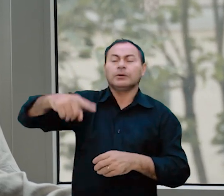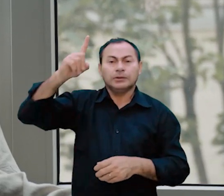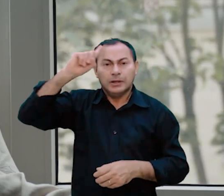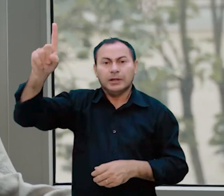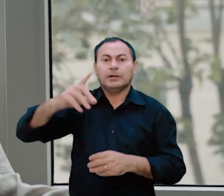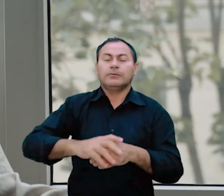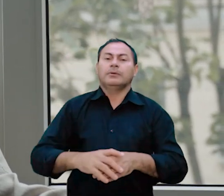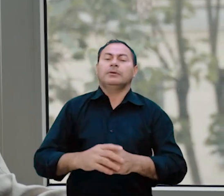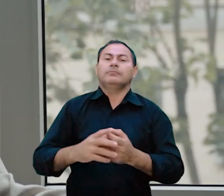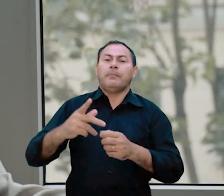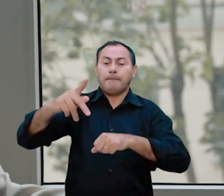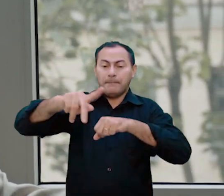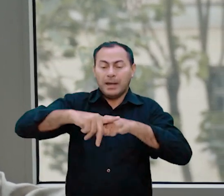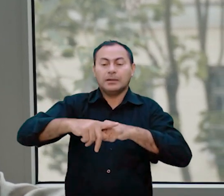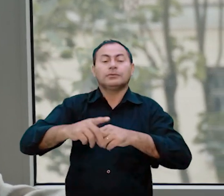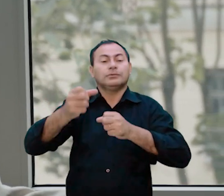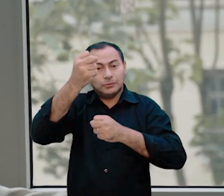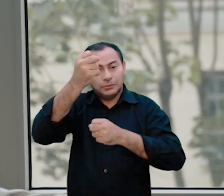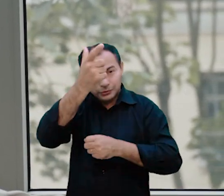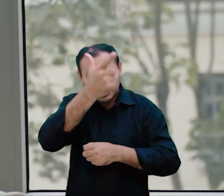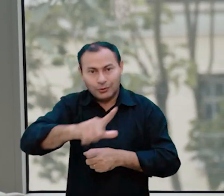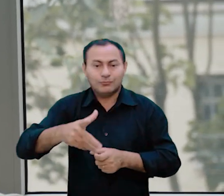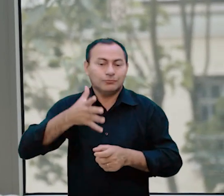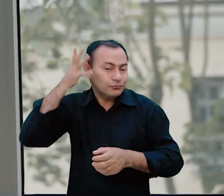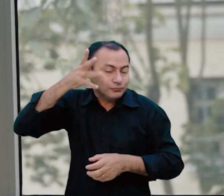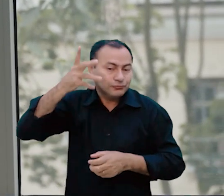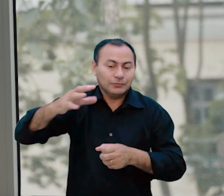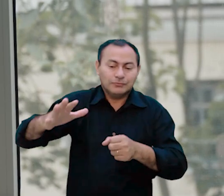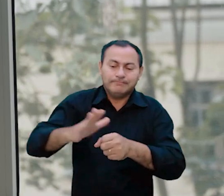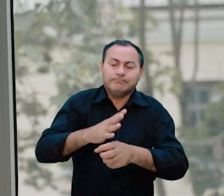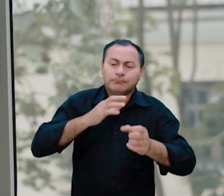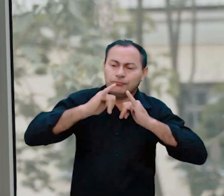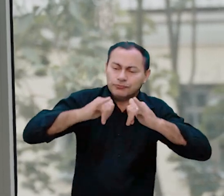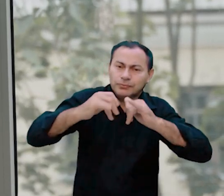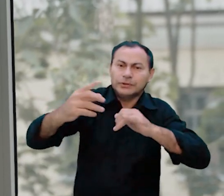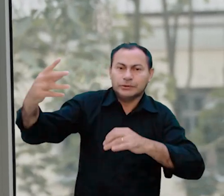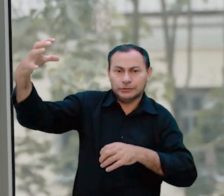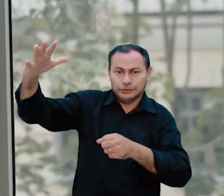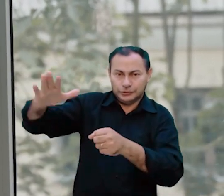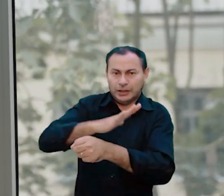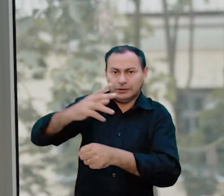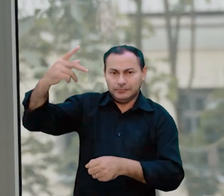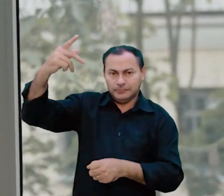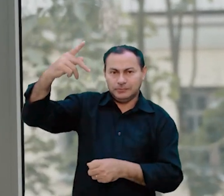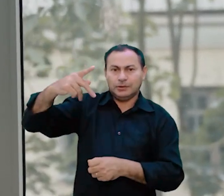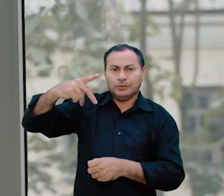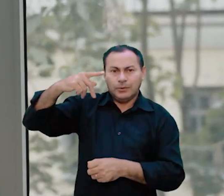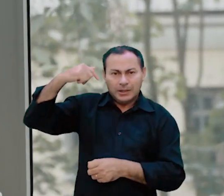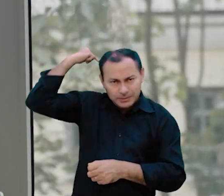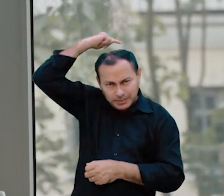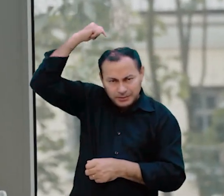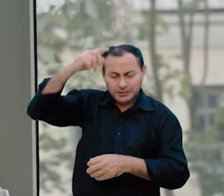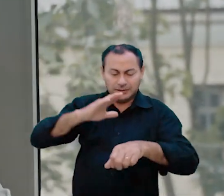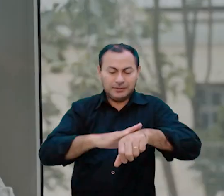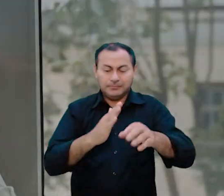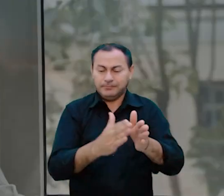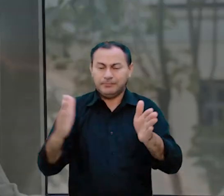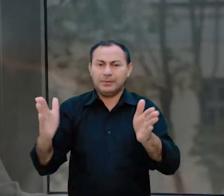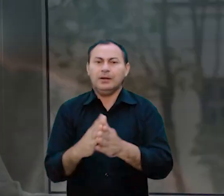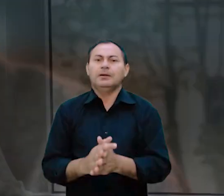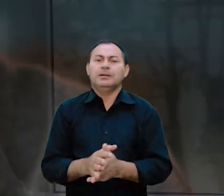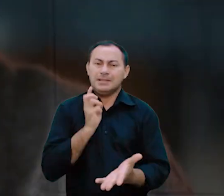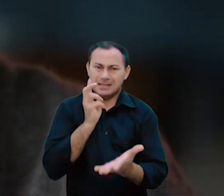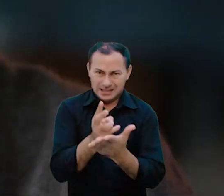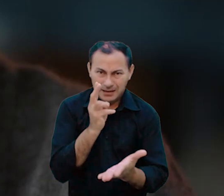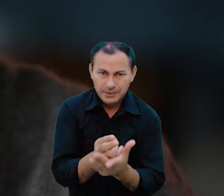Pedro novamente pregou cheio do Espírito, ou que ele fez isso ou aquilo cheio do Espírito. Será que durante esses intervalos